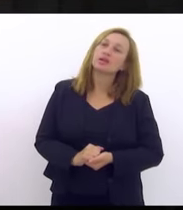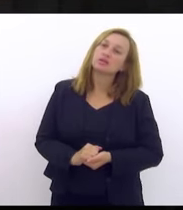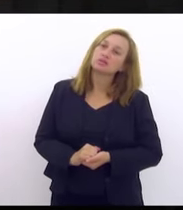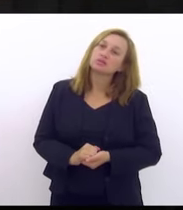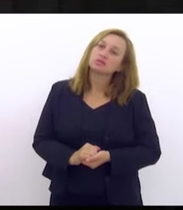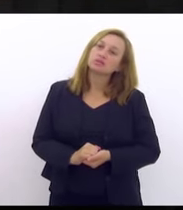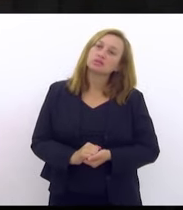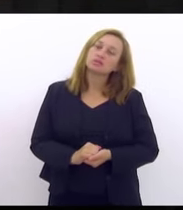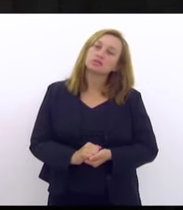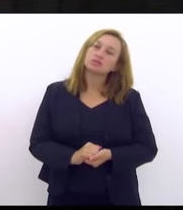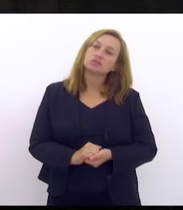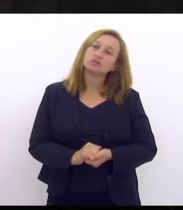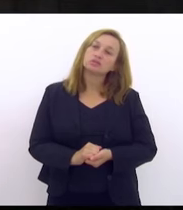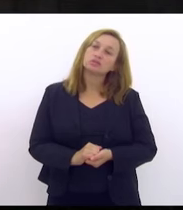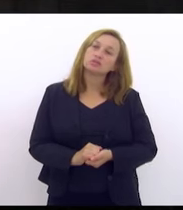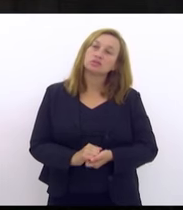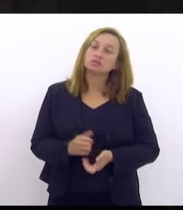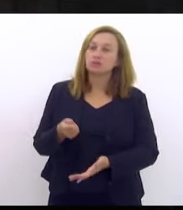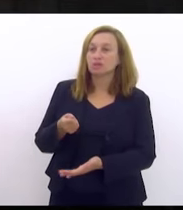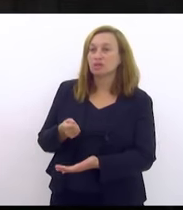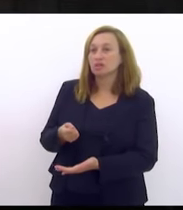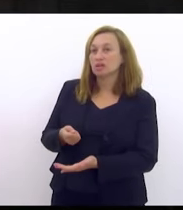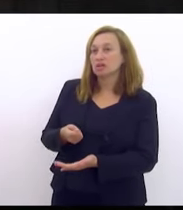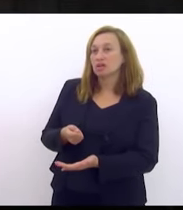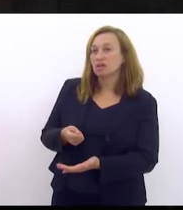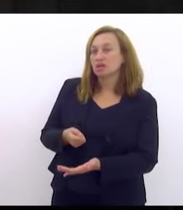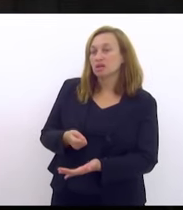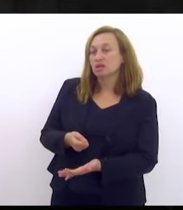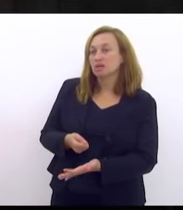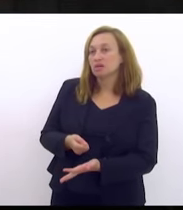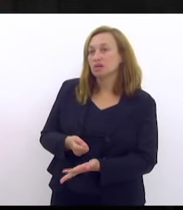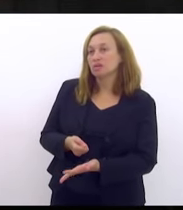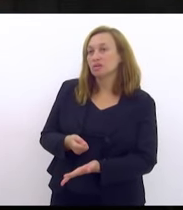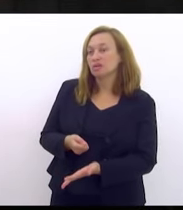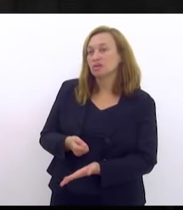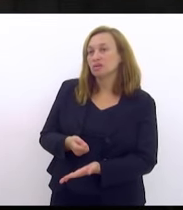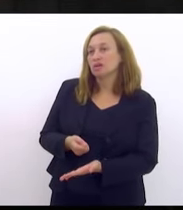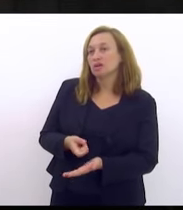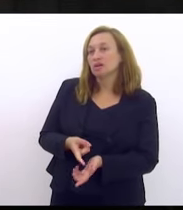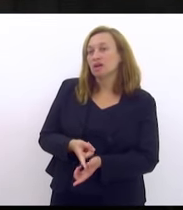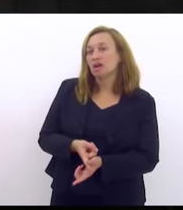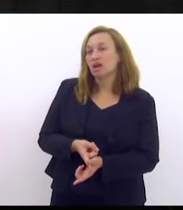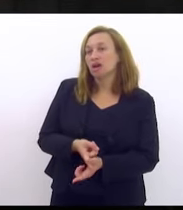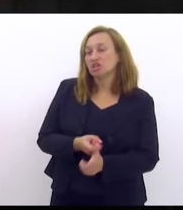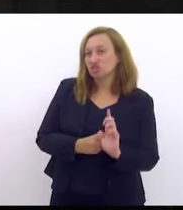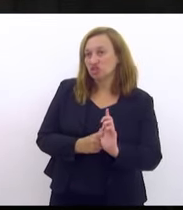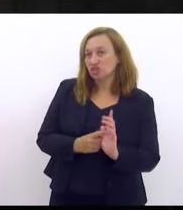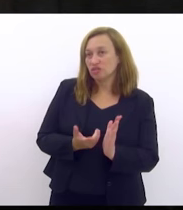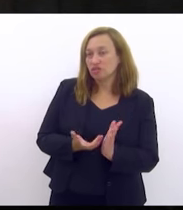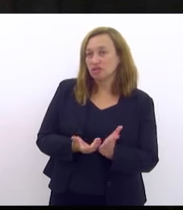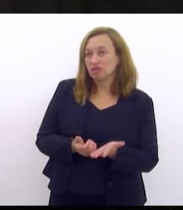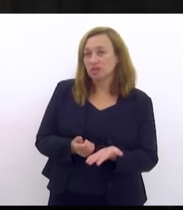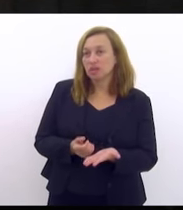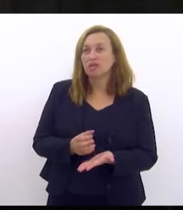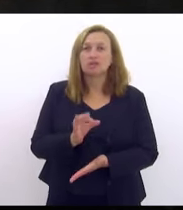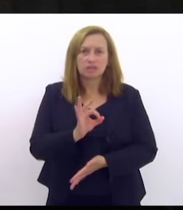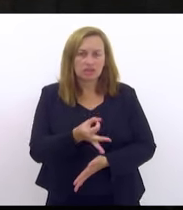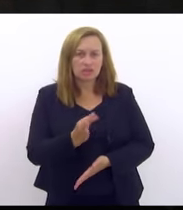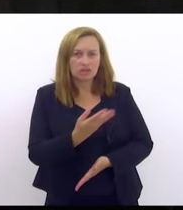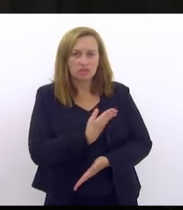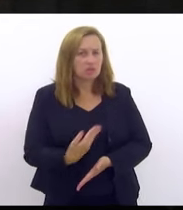o critério da cobrança da dívida, tem razão, governador, é fundamental,